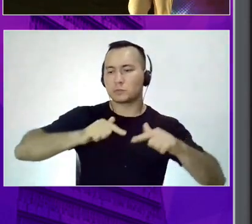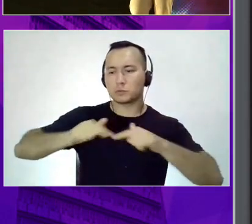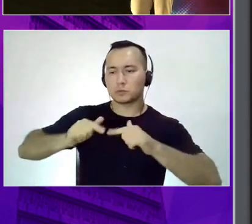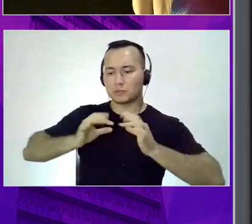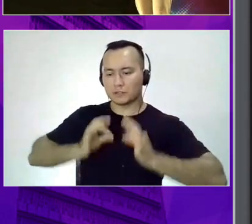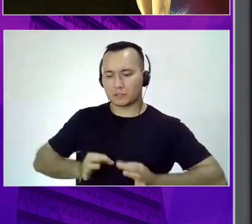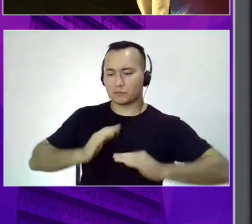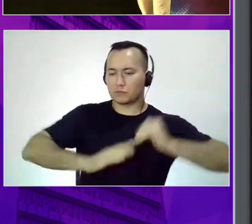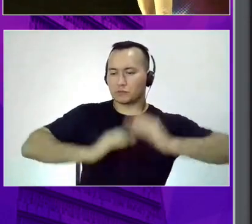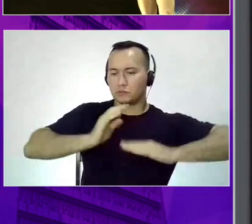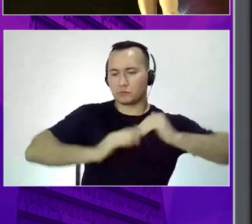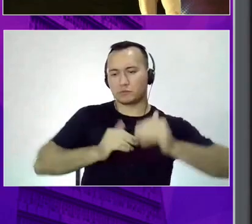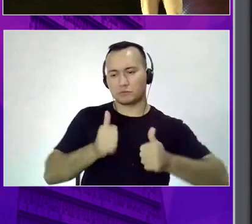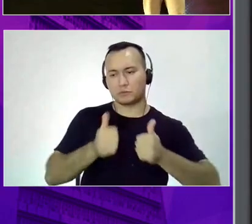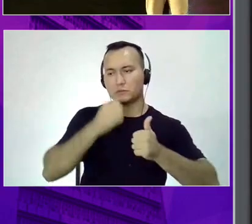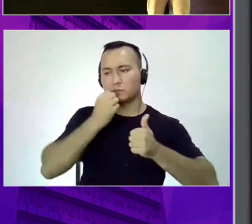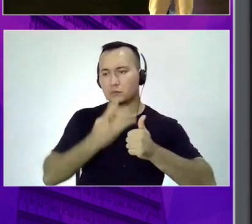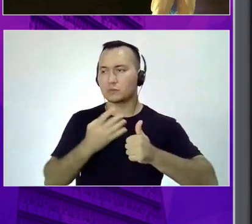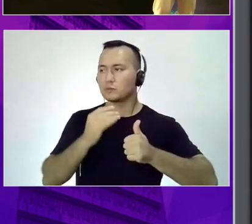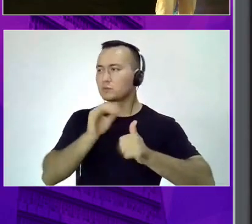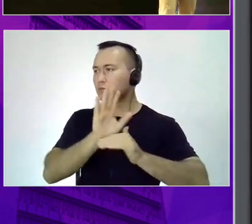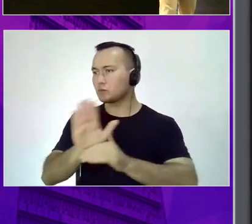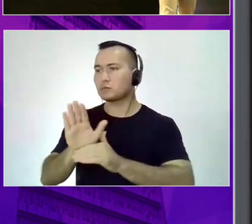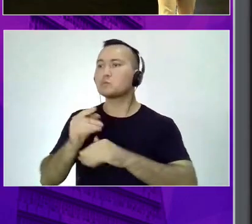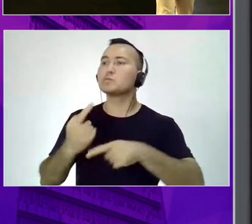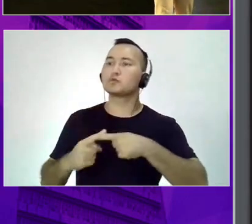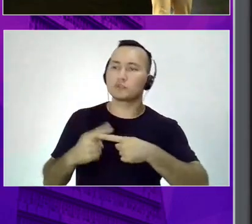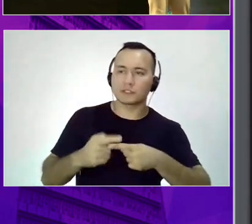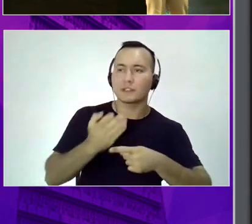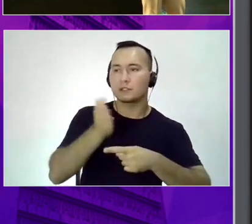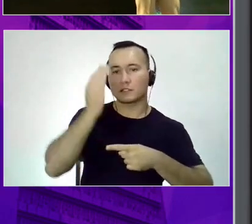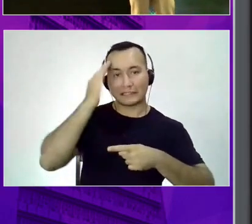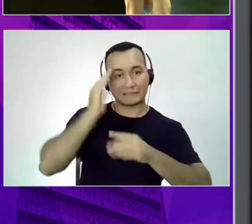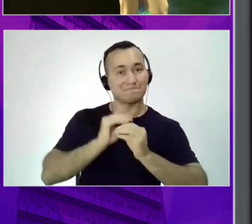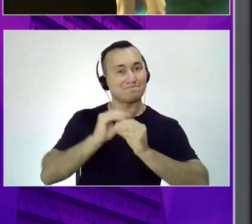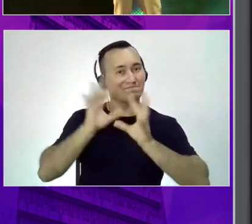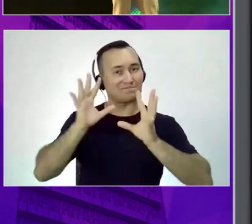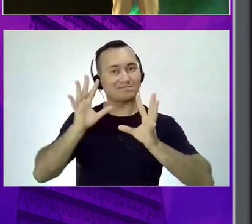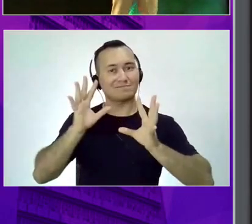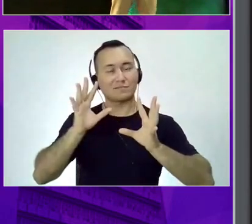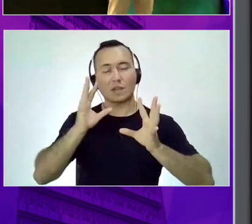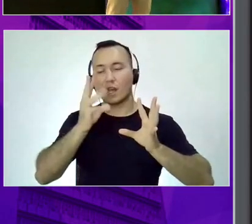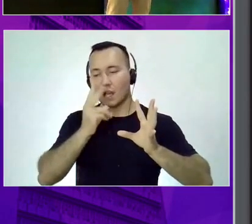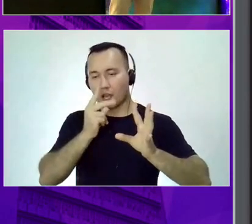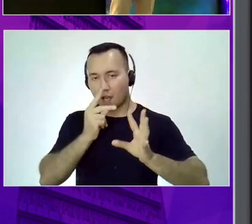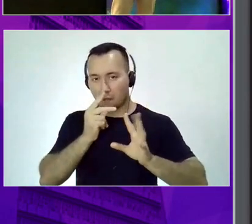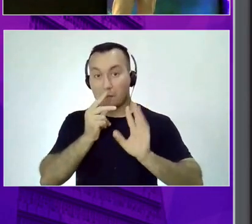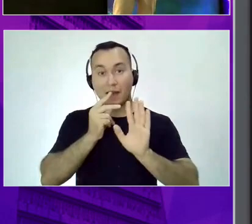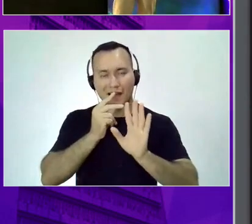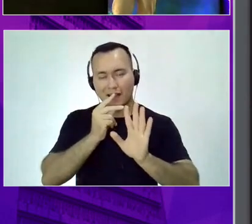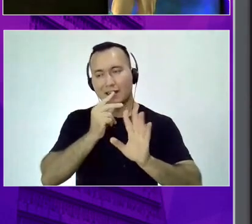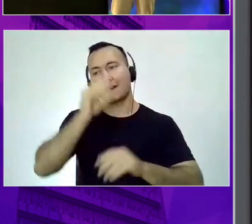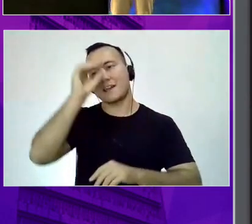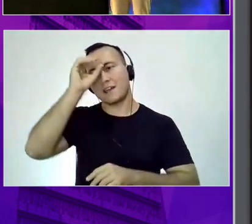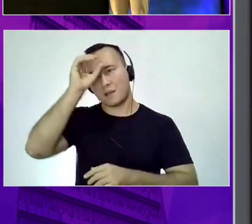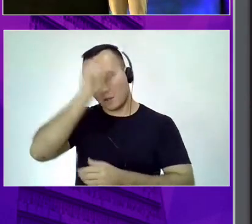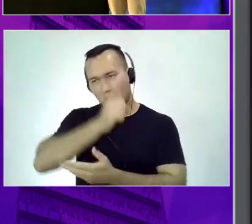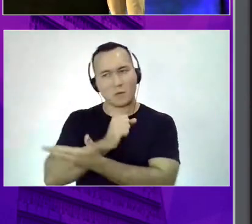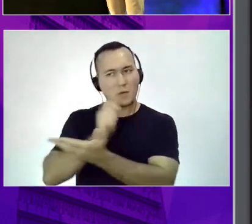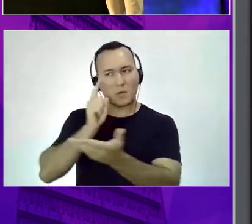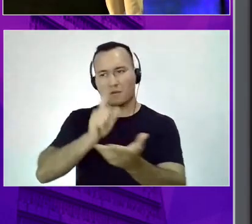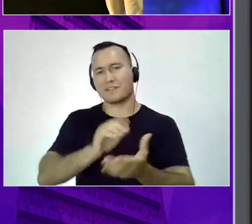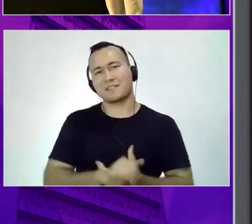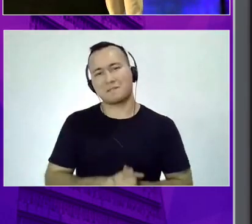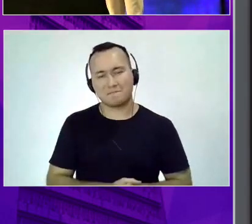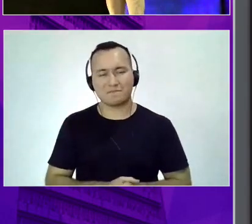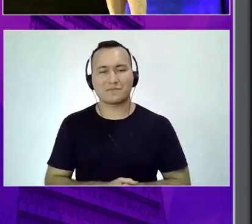Então, esse trabalho de buscar aliados e construir pontes entre nós foi muito relevante. A gente percebeu que a gente não conseguiria